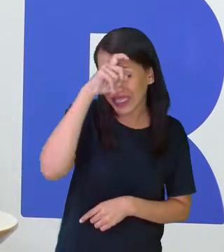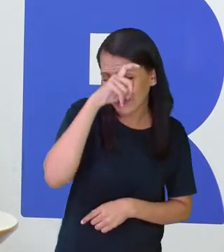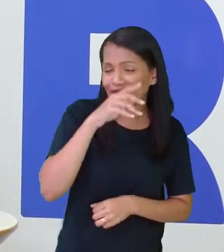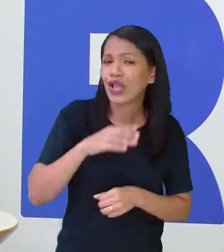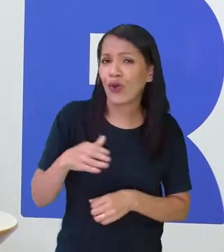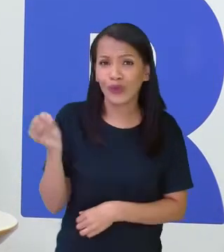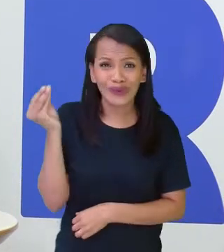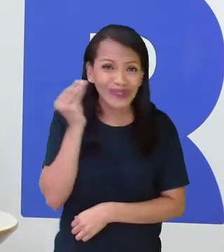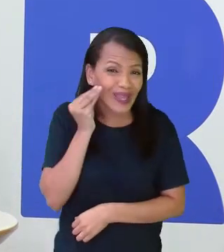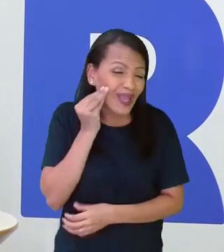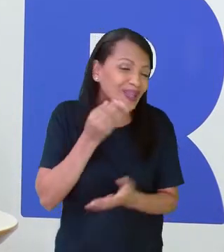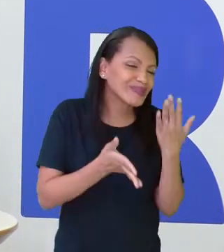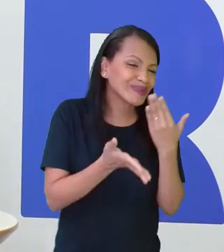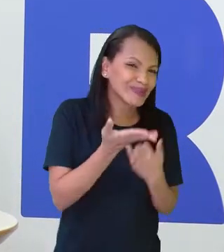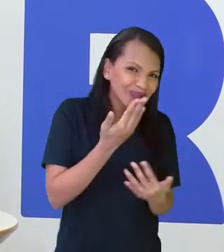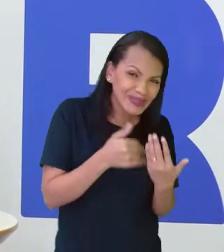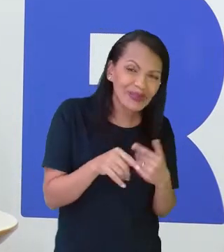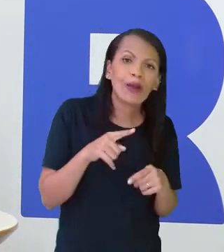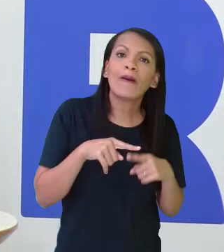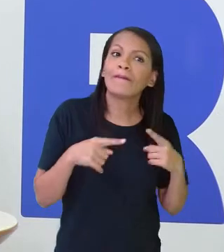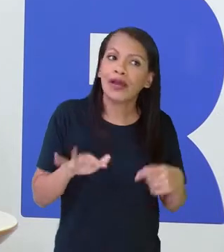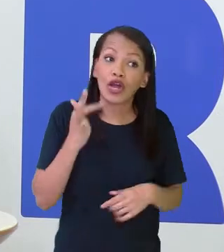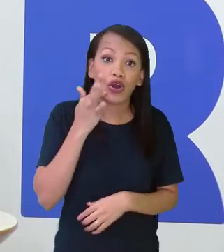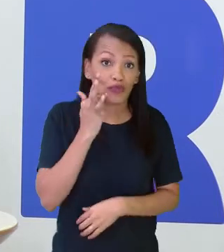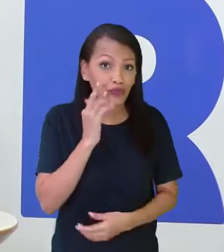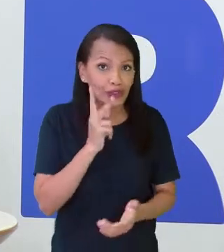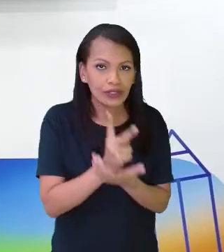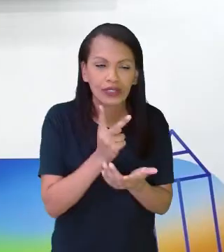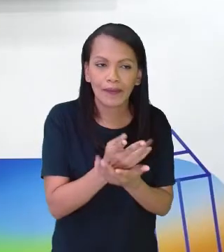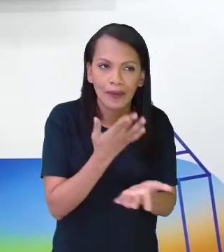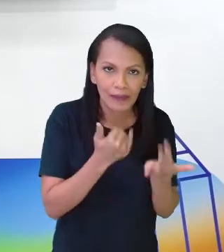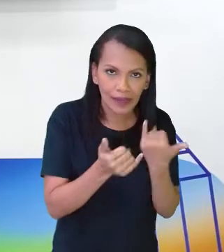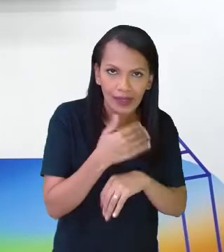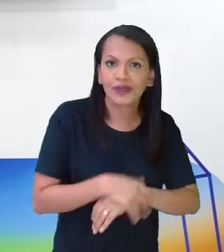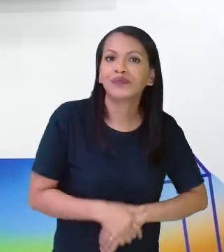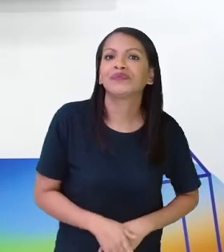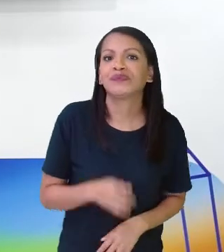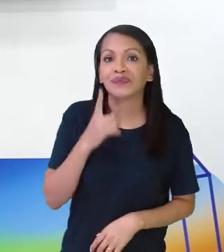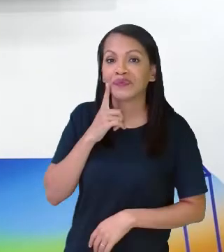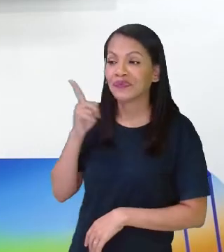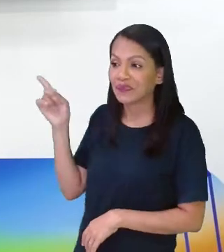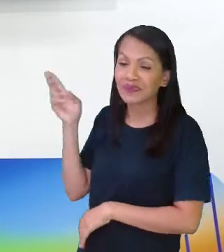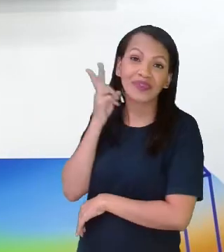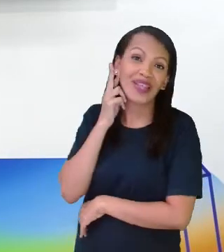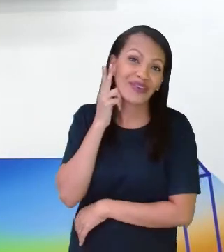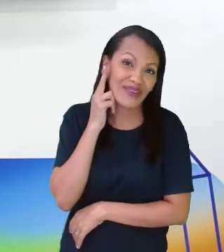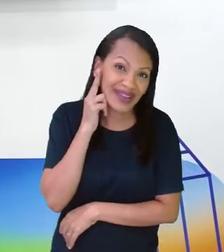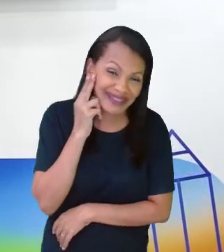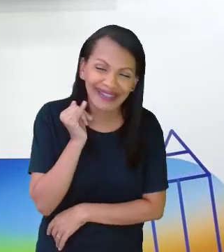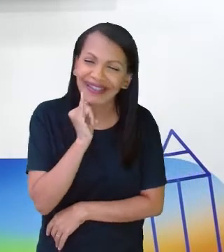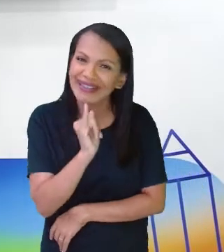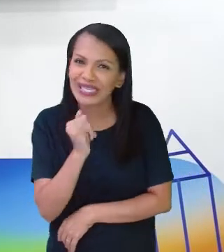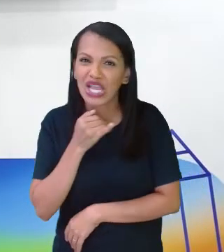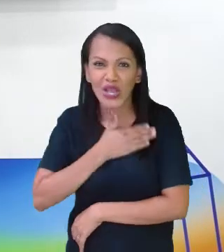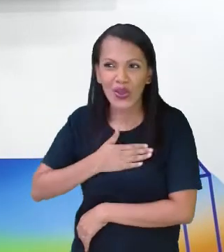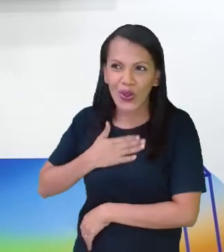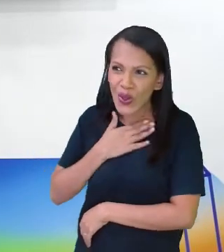sabe? Mas as frutas não, sempre estão presentes. Vanessa ali da produção está dizendo que gosta de manga.